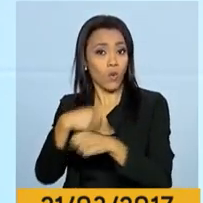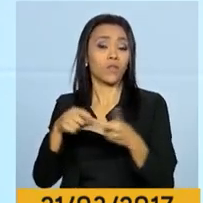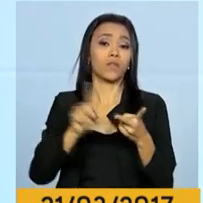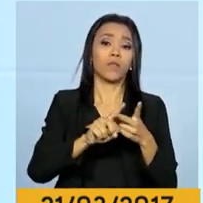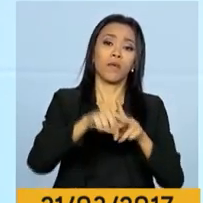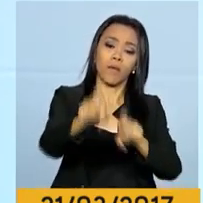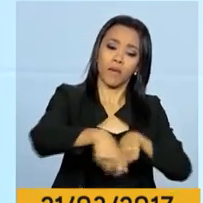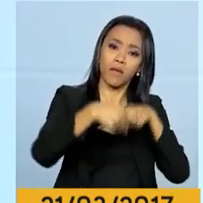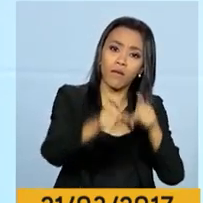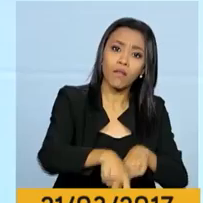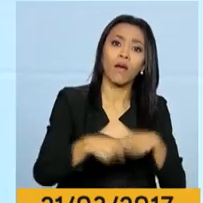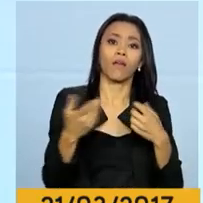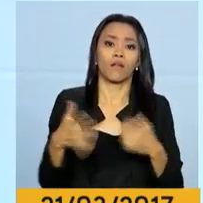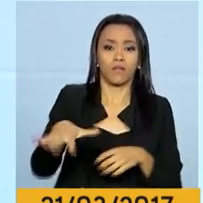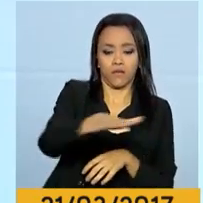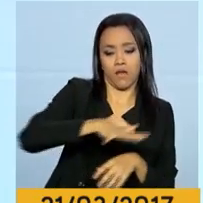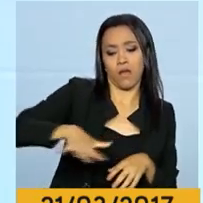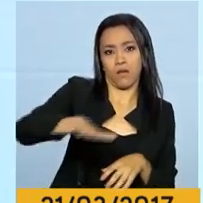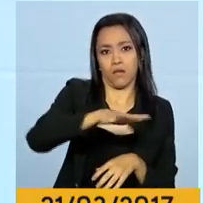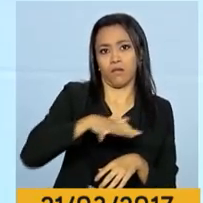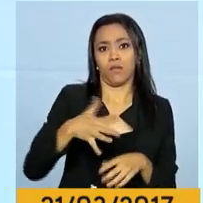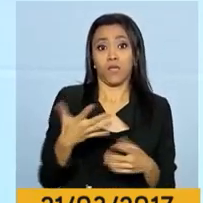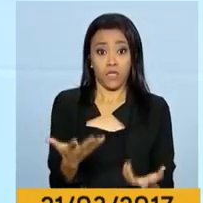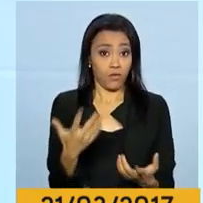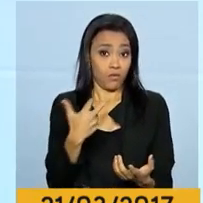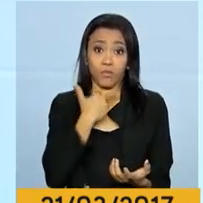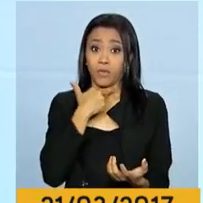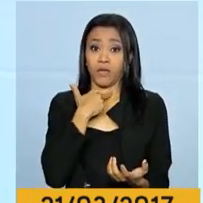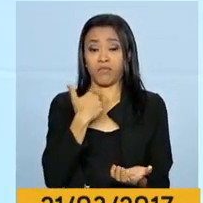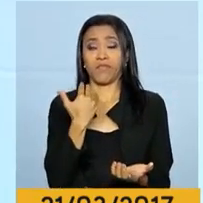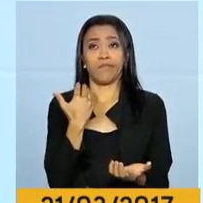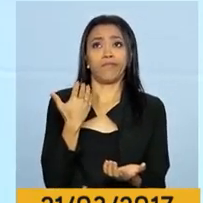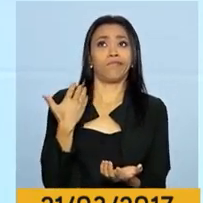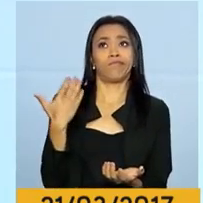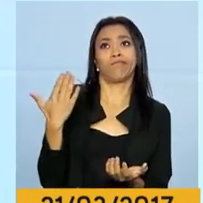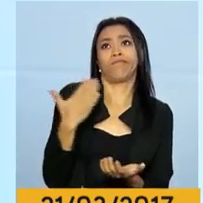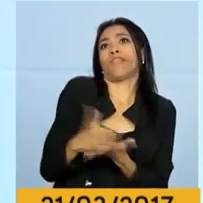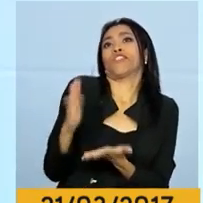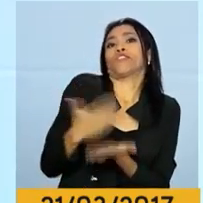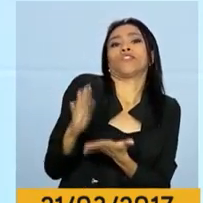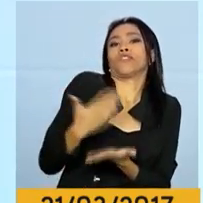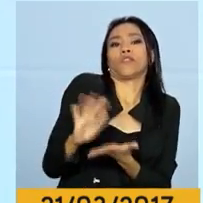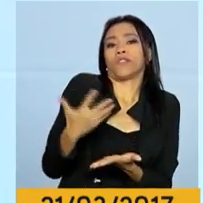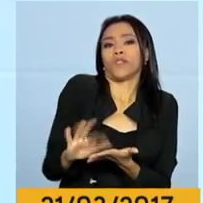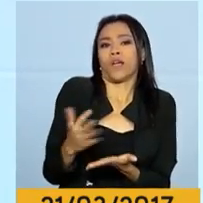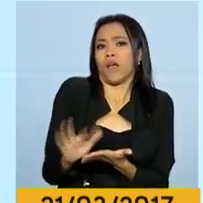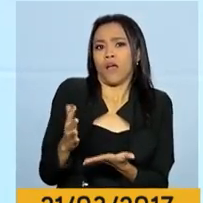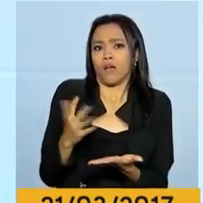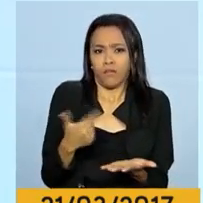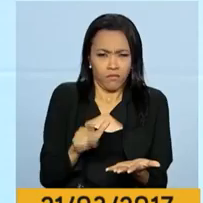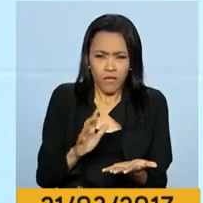digamos assim, transitar, digamos, impunemente, um alarde que, na verdade,